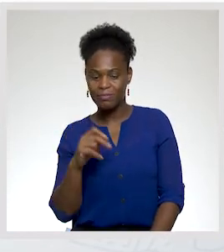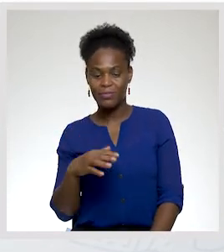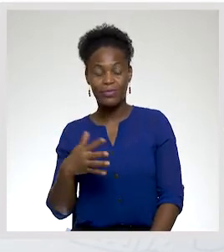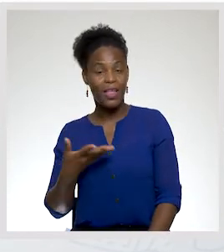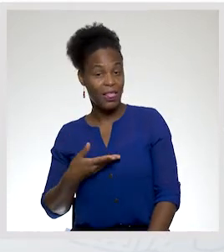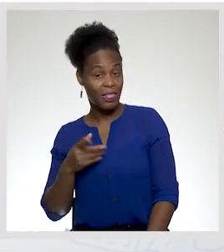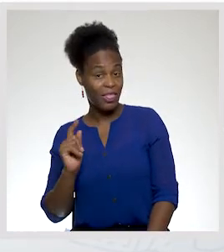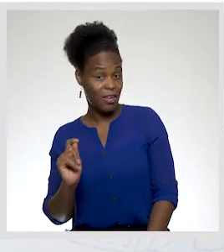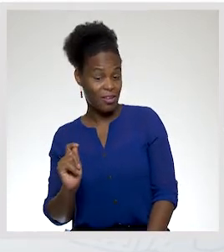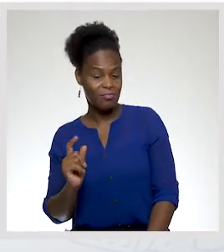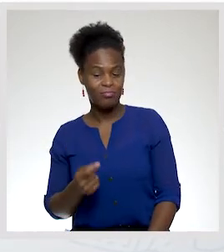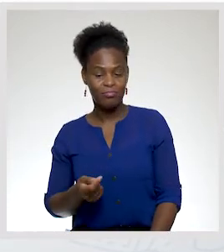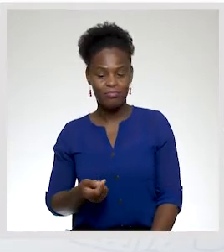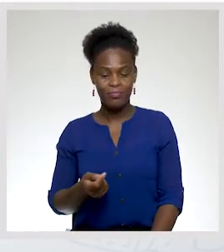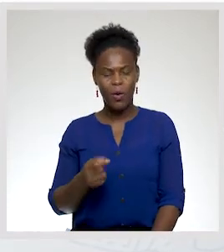de,